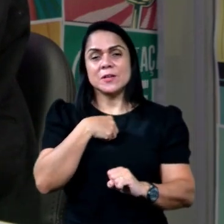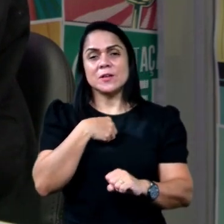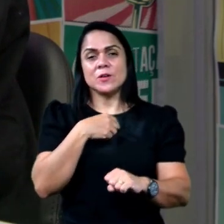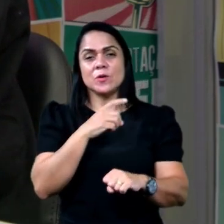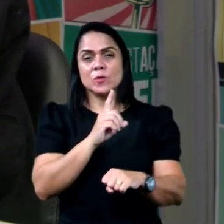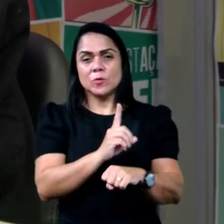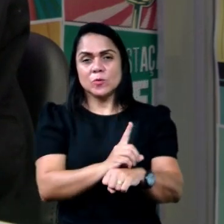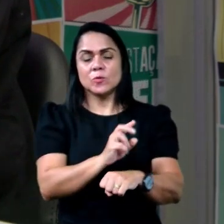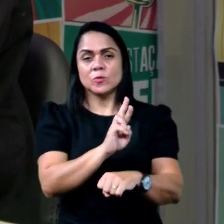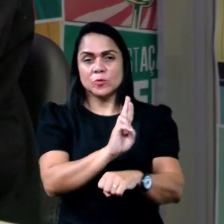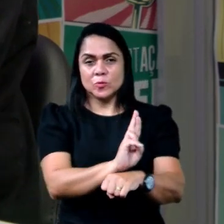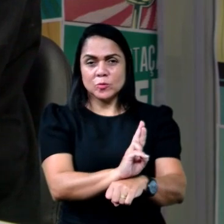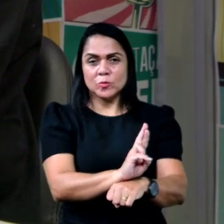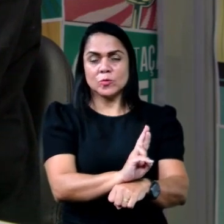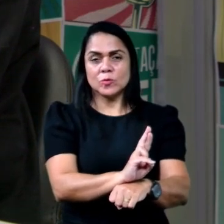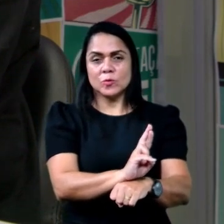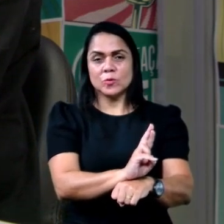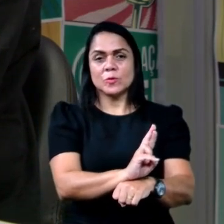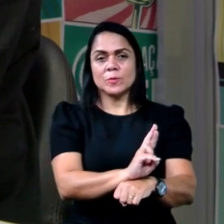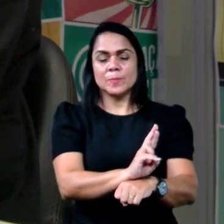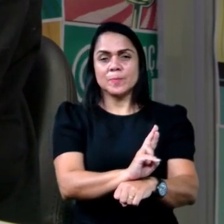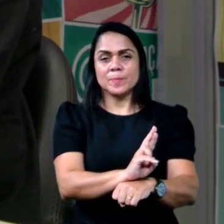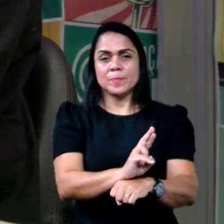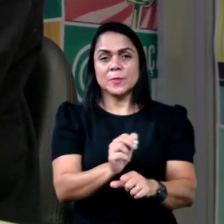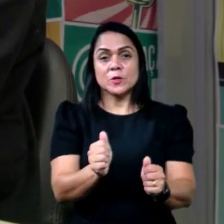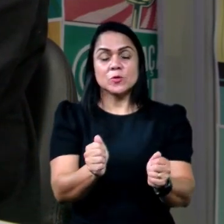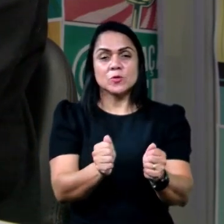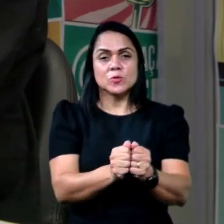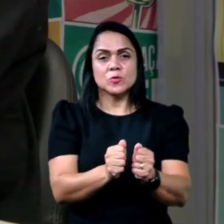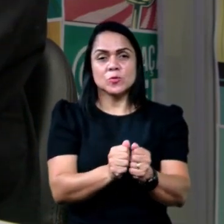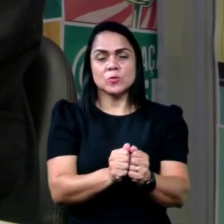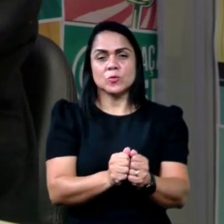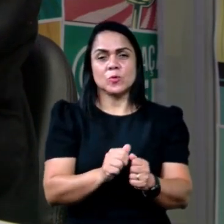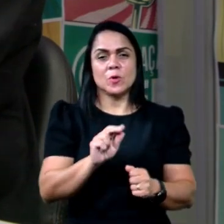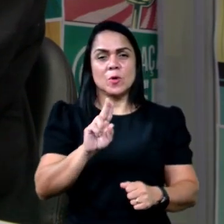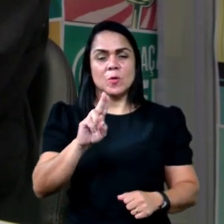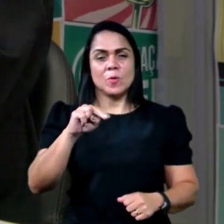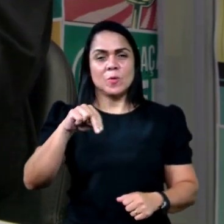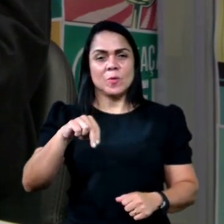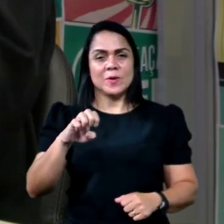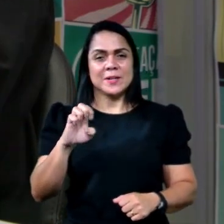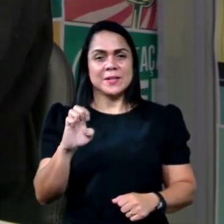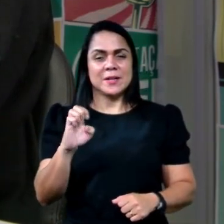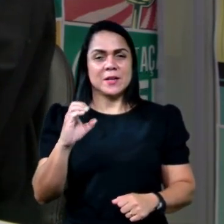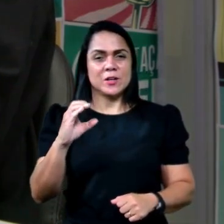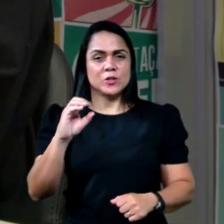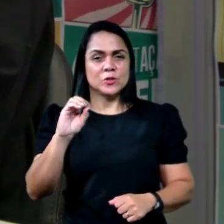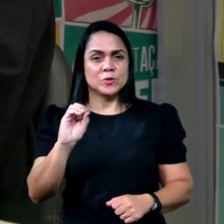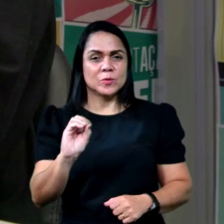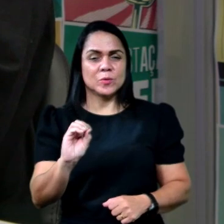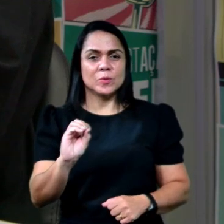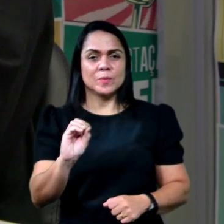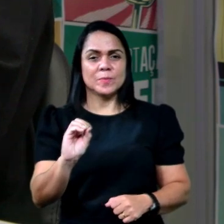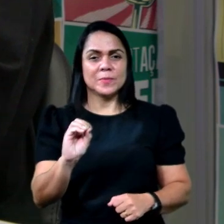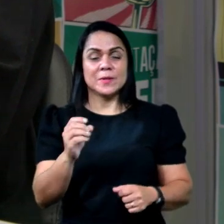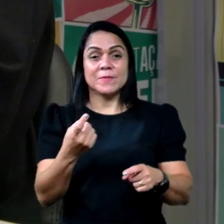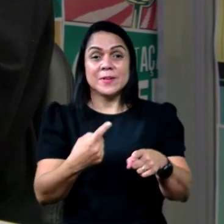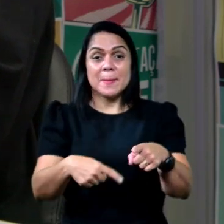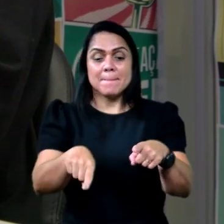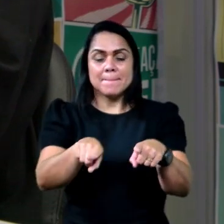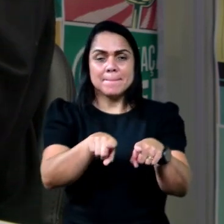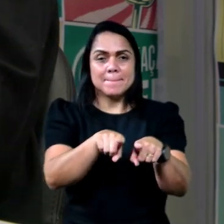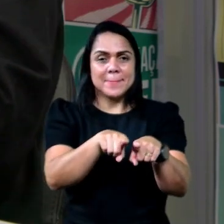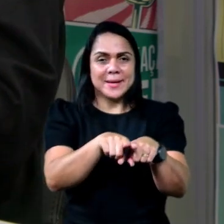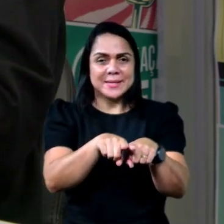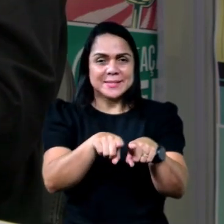a Católica, em parceria com a cátedra da Unesco. E fazendo umas tratativas para que o IFB virasse parceiro. Então a gente